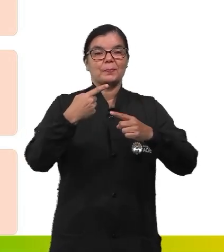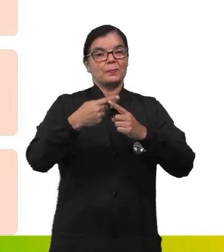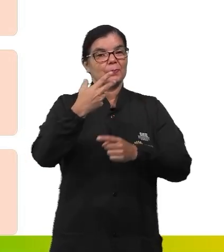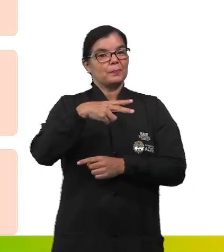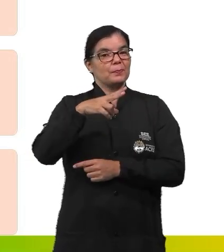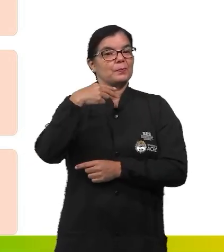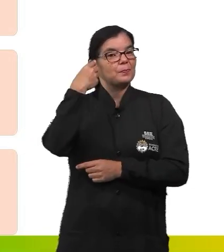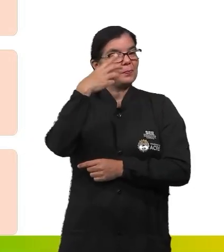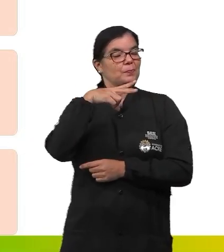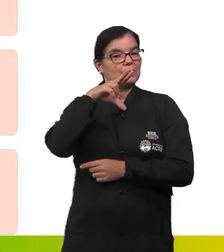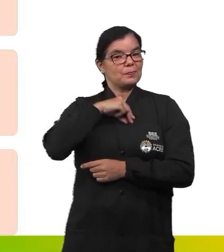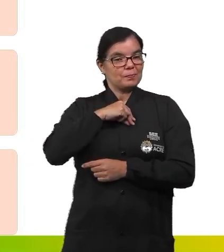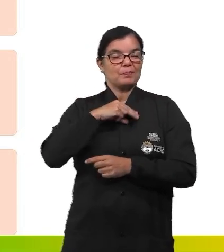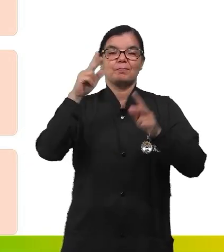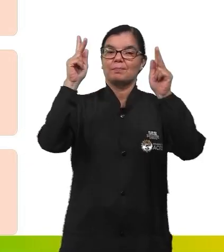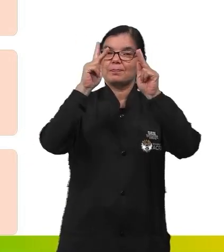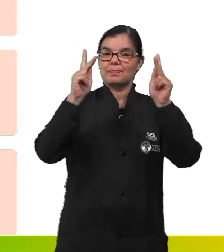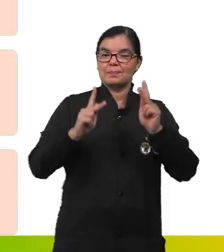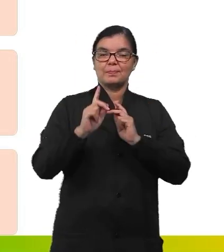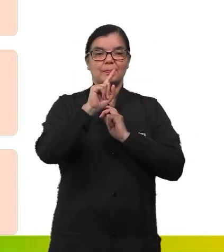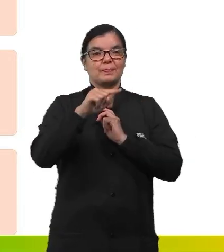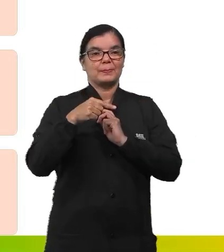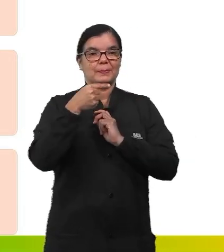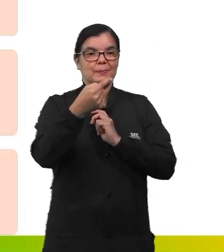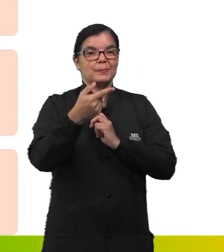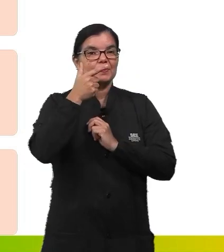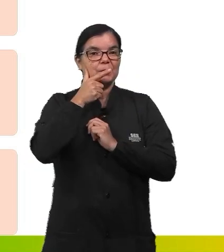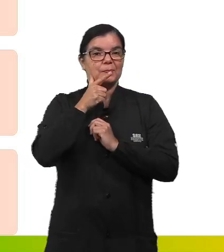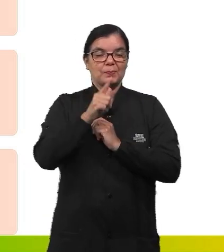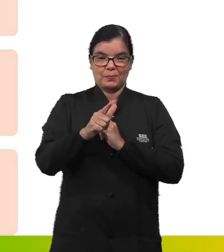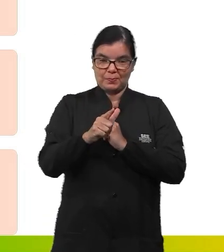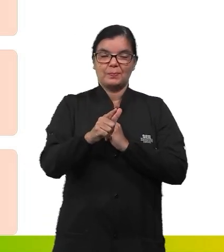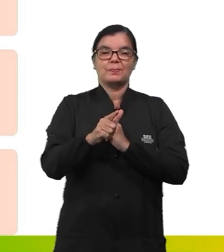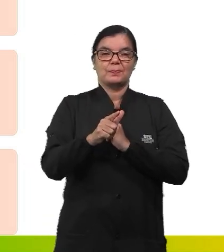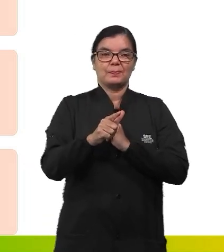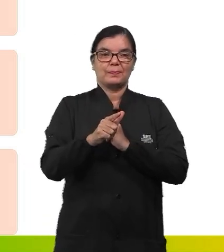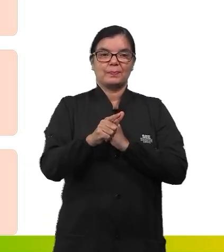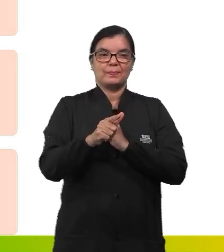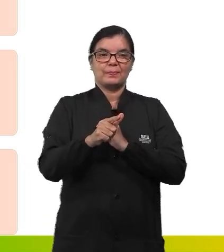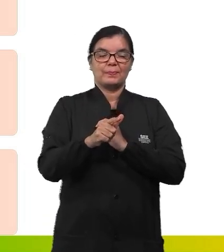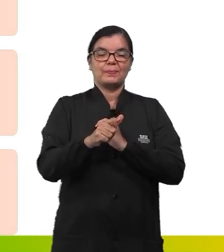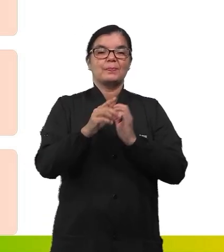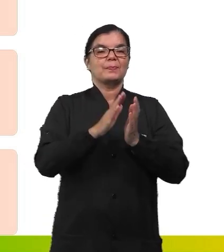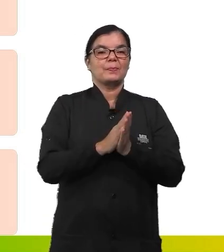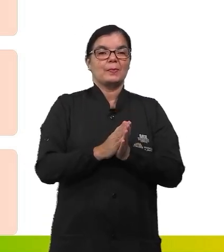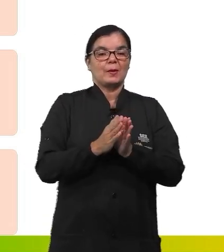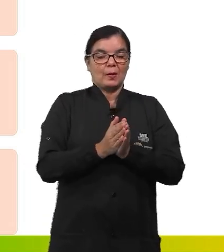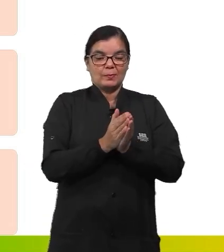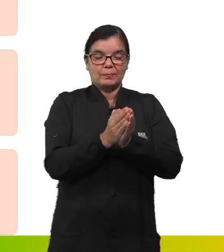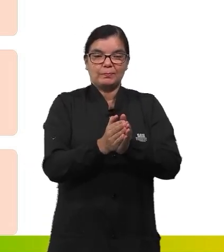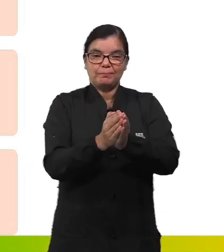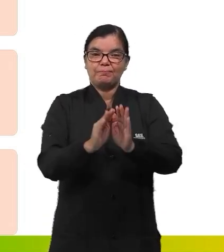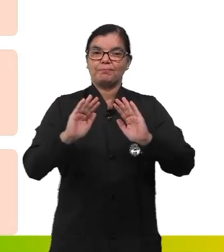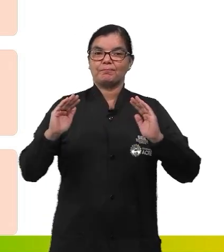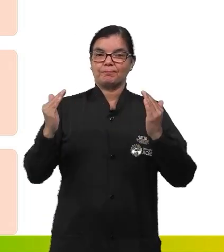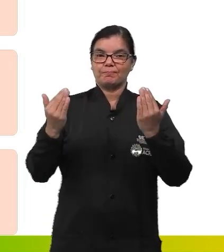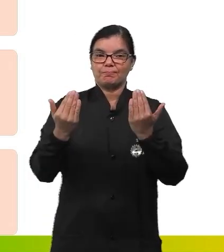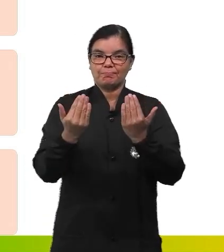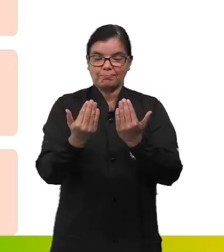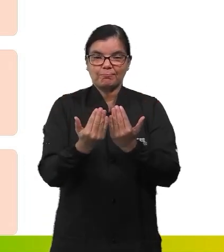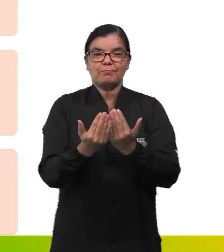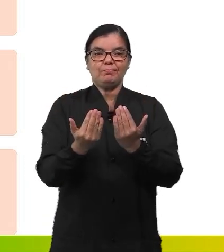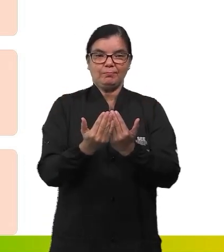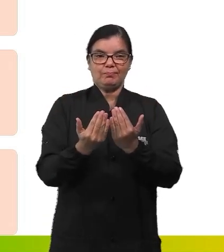Portugal alcançou paz após a reconquista de seu território e de ilhas ao redor, permitindo